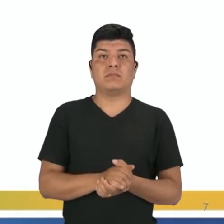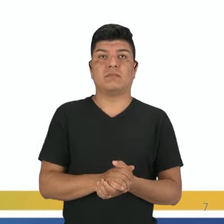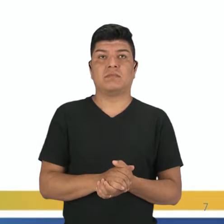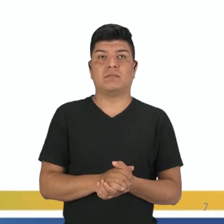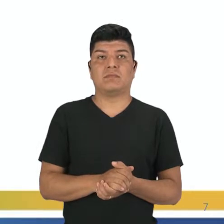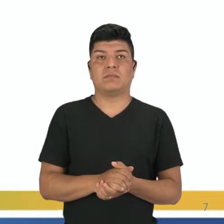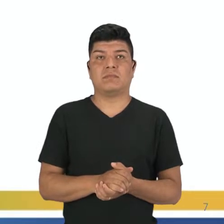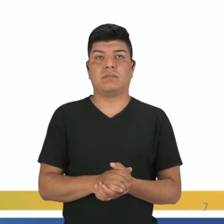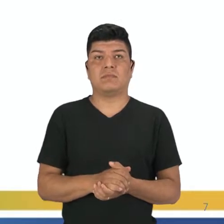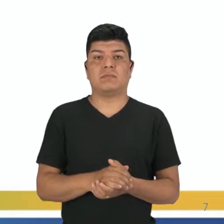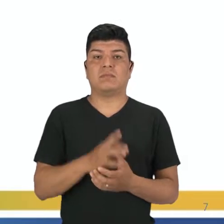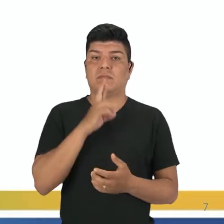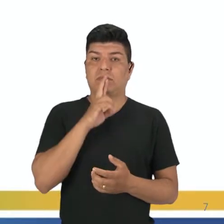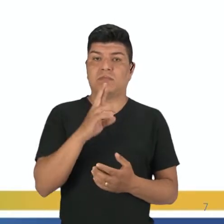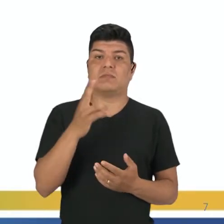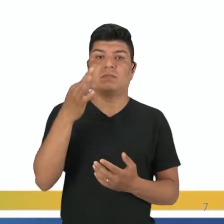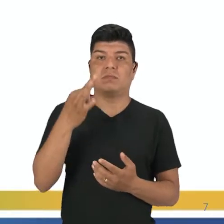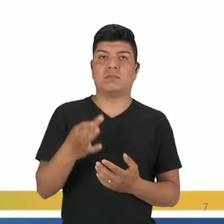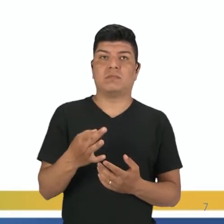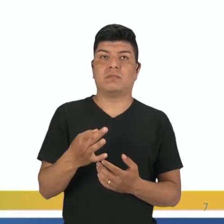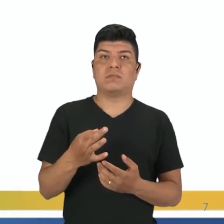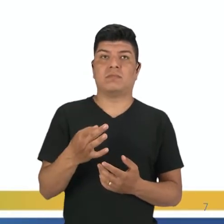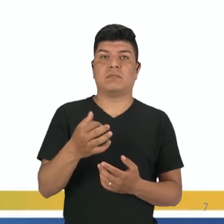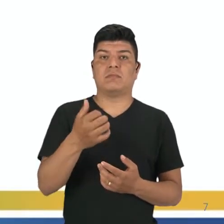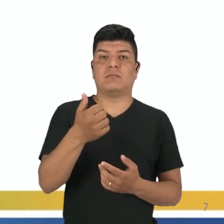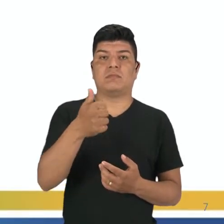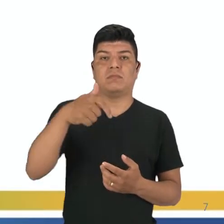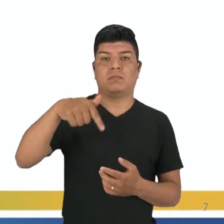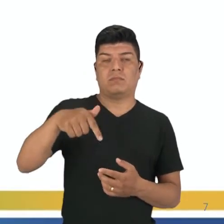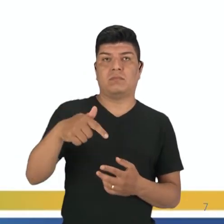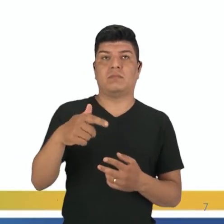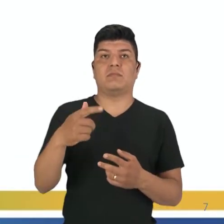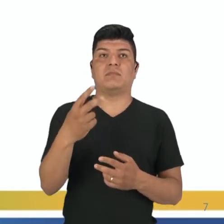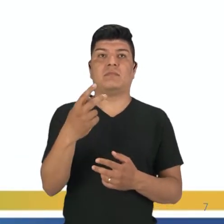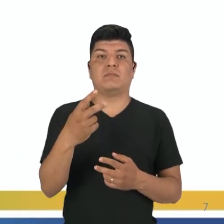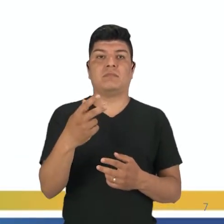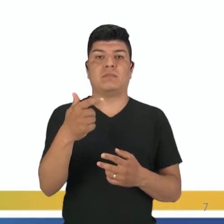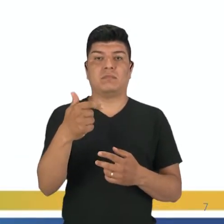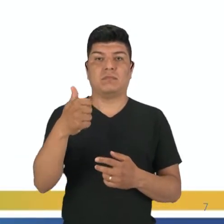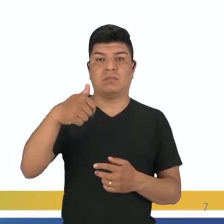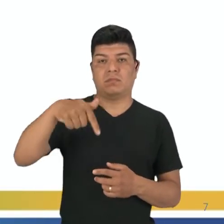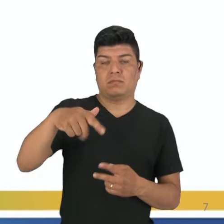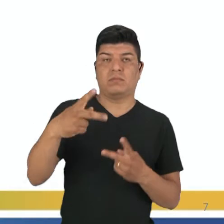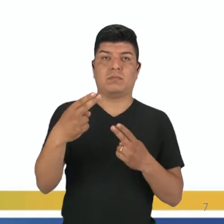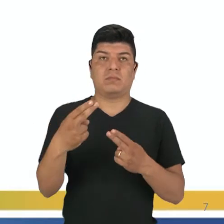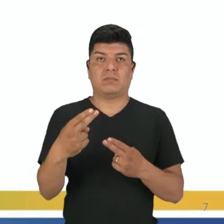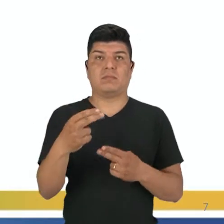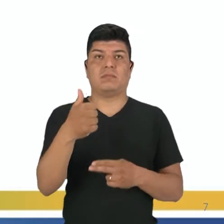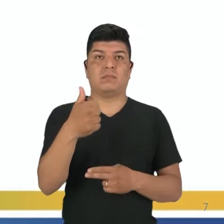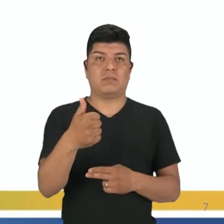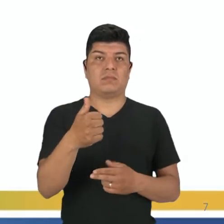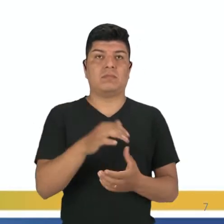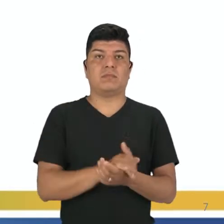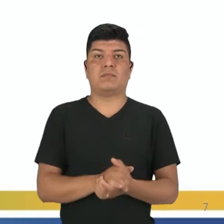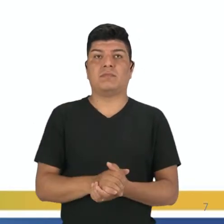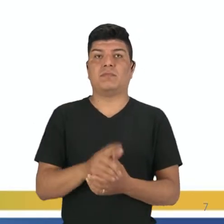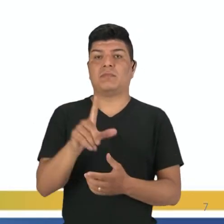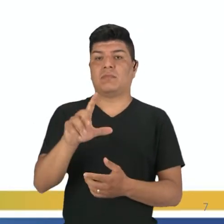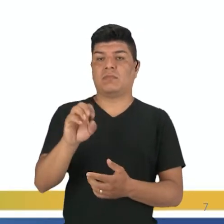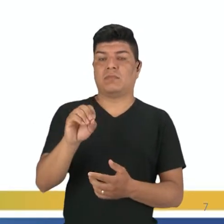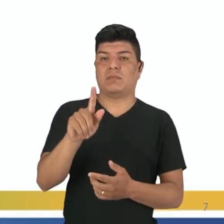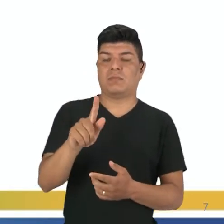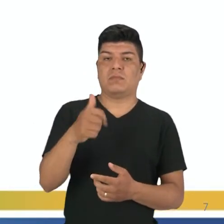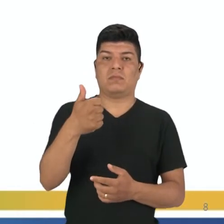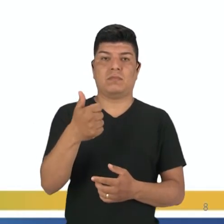aí faz a correspondência. Log de 17 na base 17 é igual a 1 e log de 1